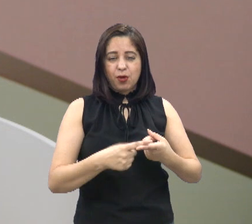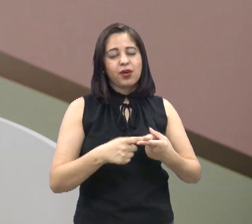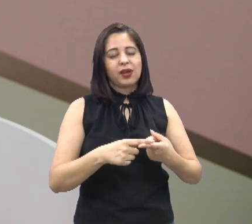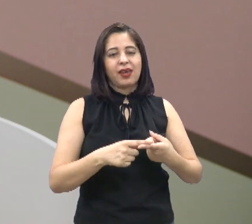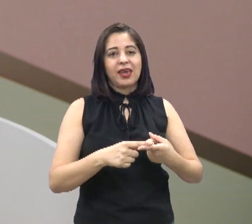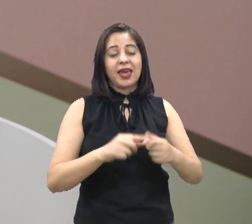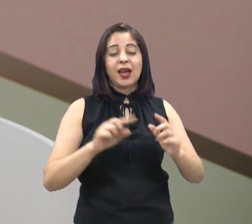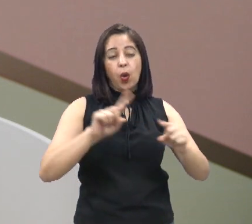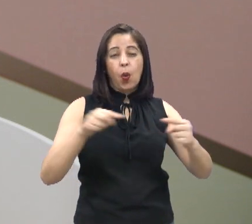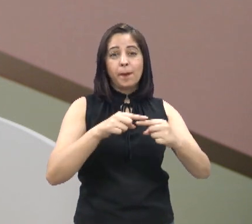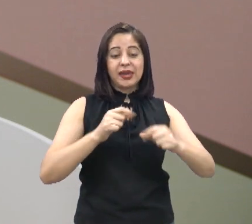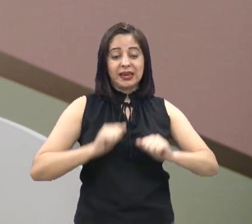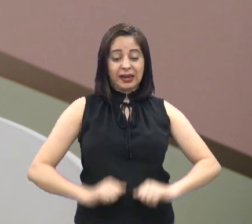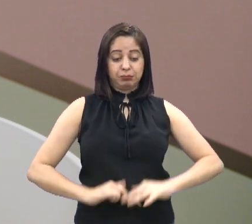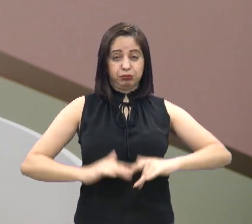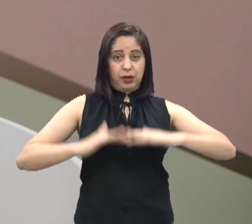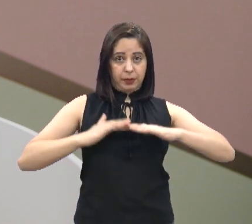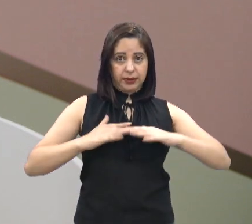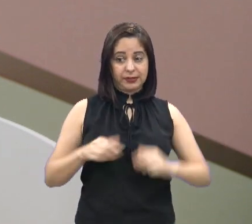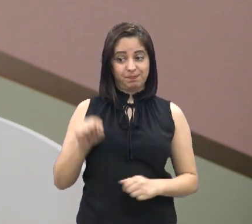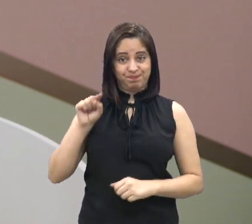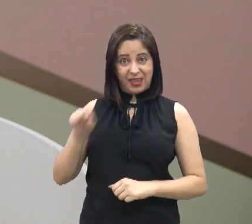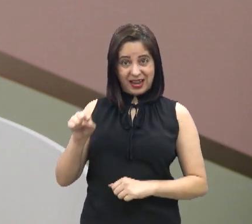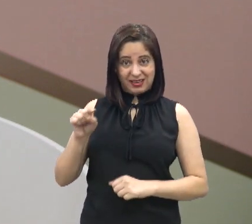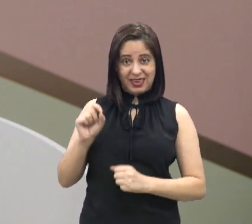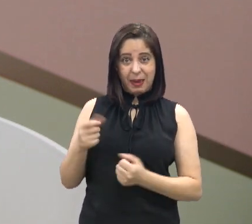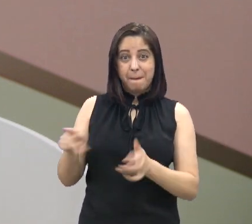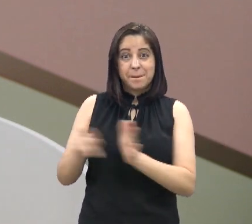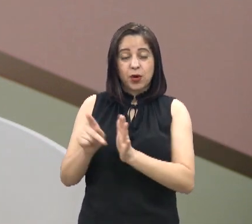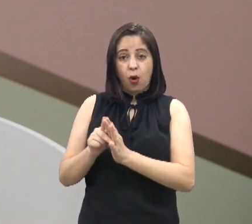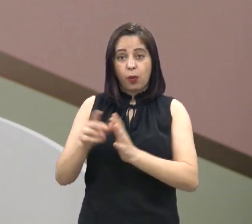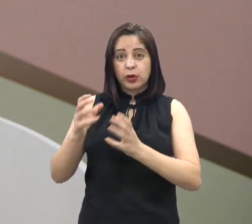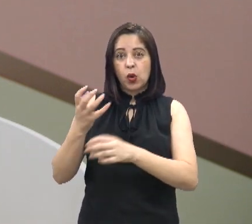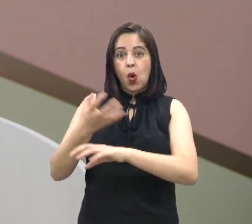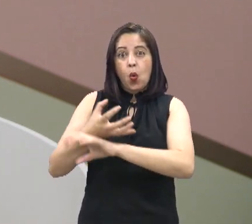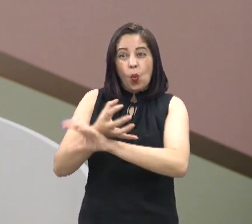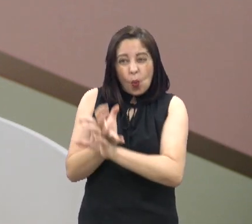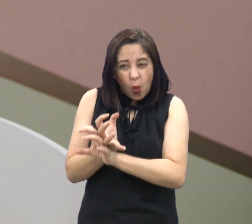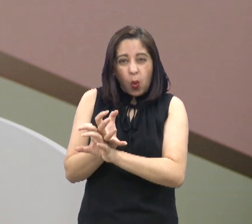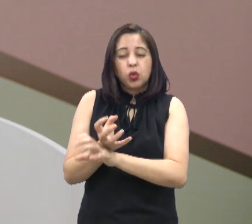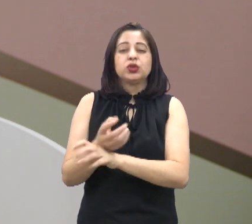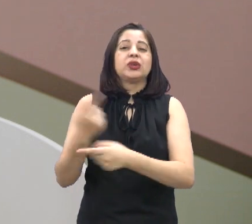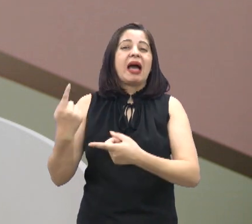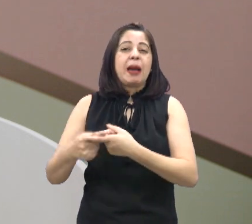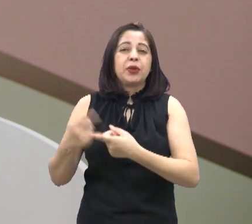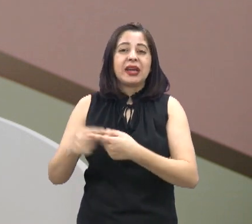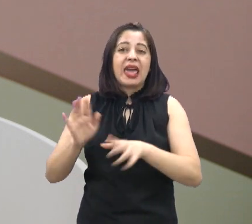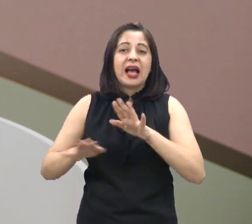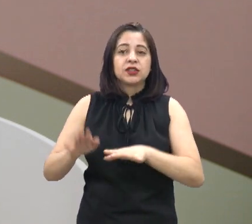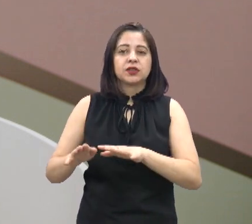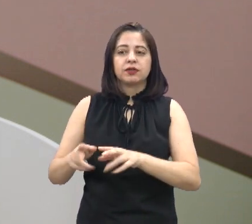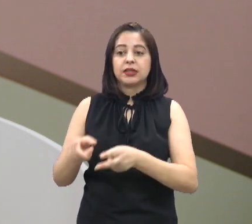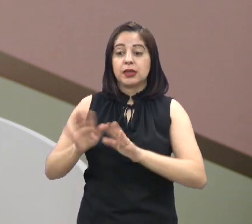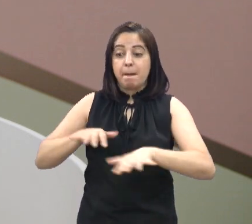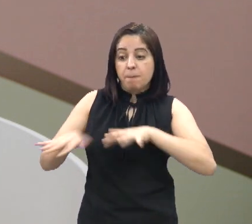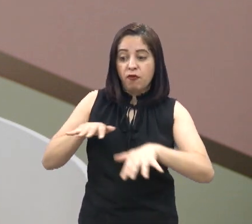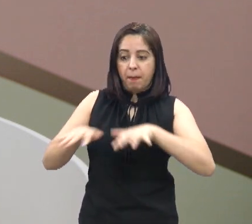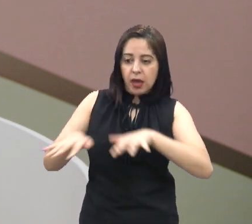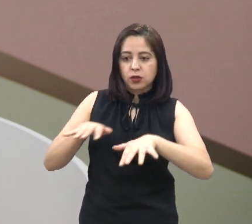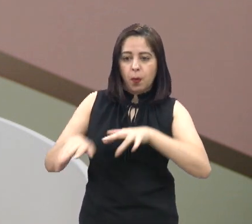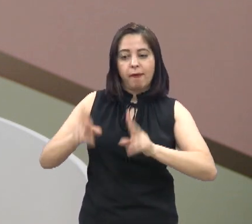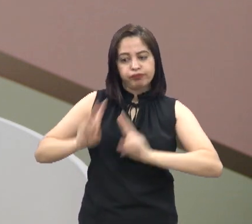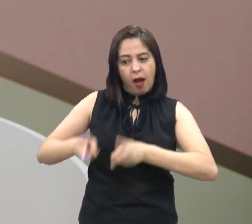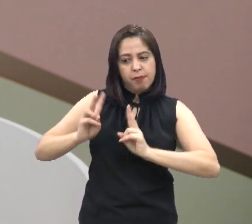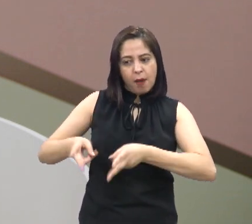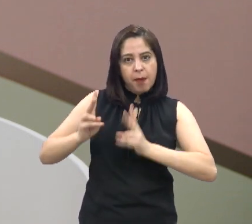autoimunidade. E da parte mecânica, podemos falar em relação a esforço repetitivo, a sobrepeso, né,